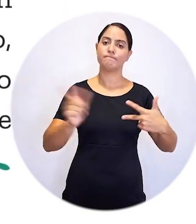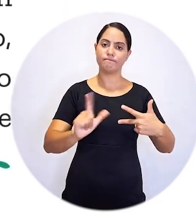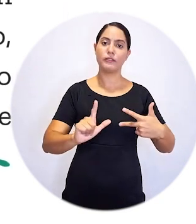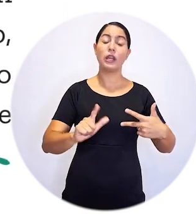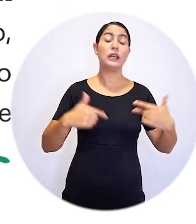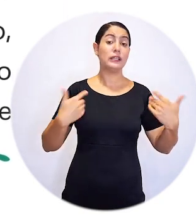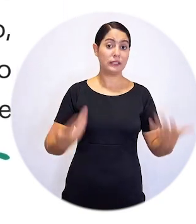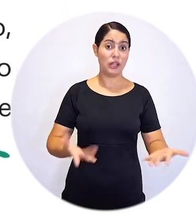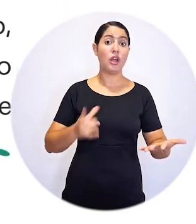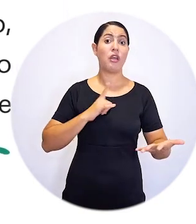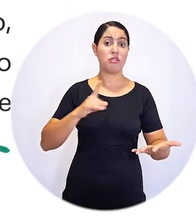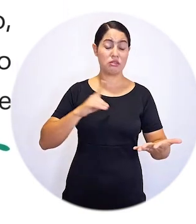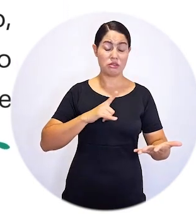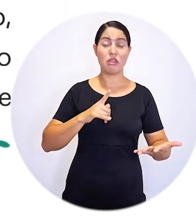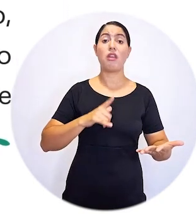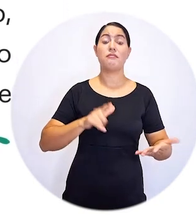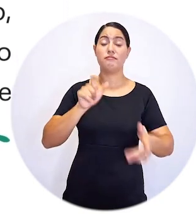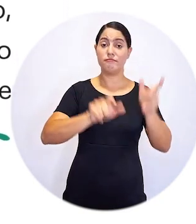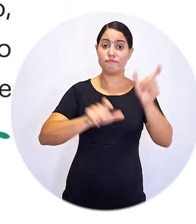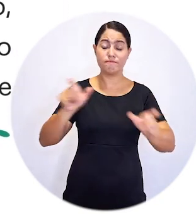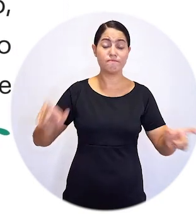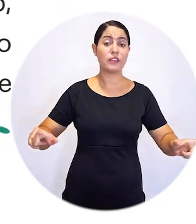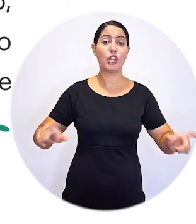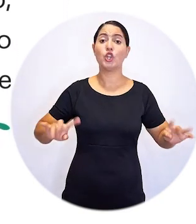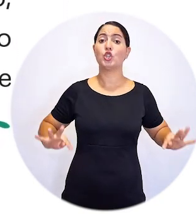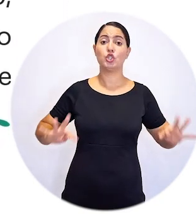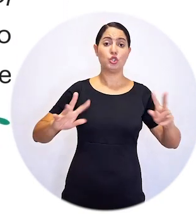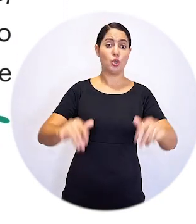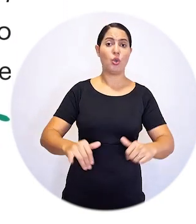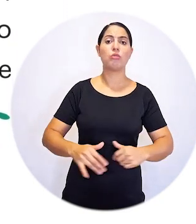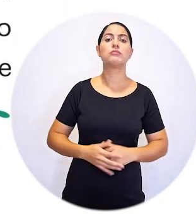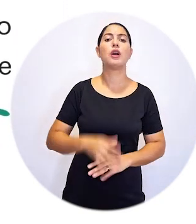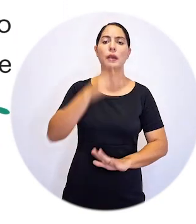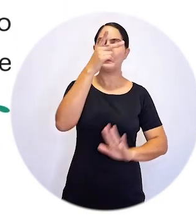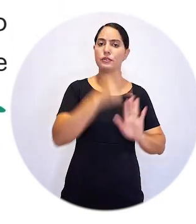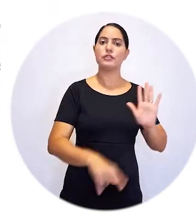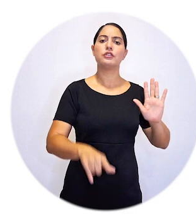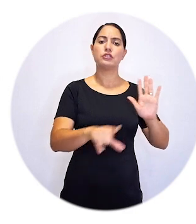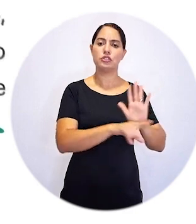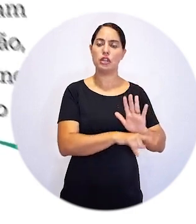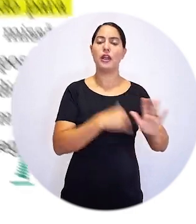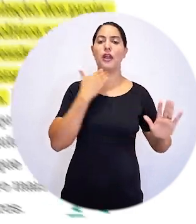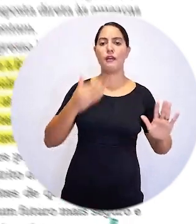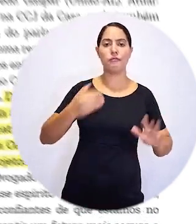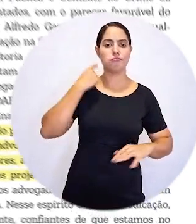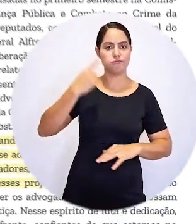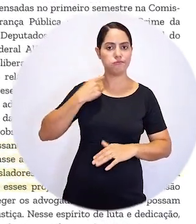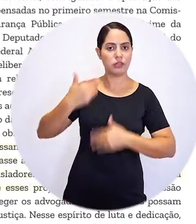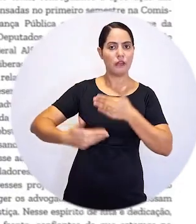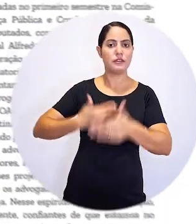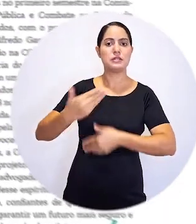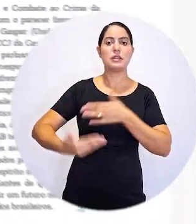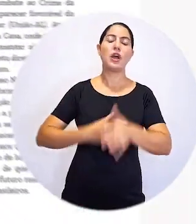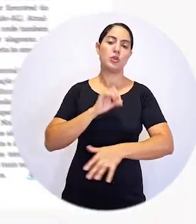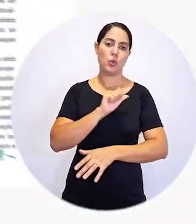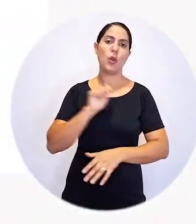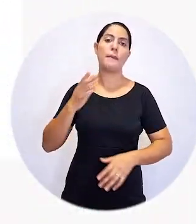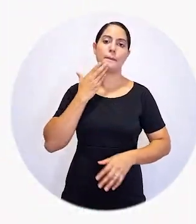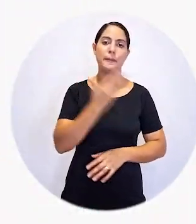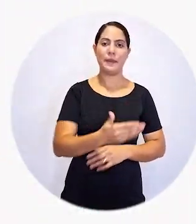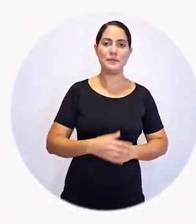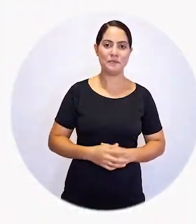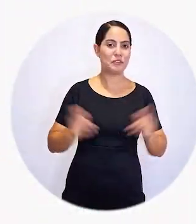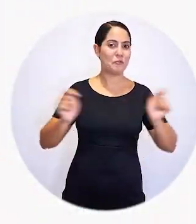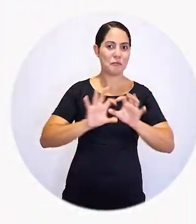os legisladores, a OAB tem se empenhado para garantir que esses projetos avancem. O artigo na íntegra você confere em